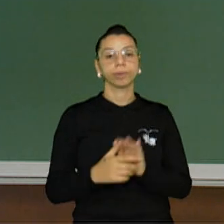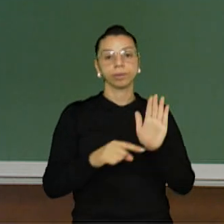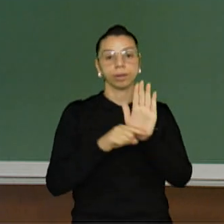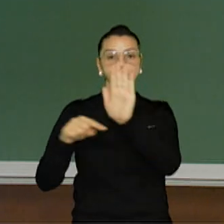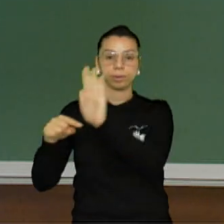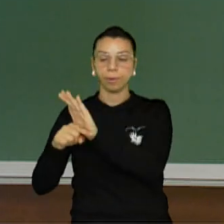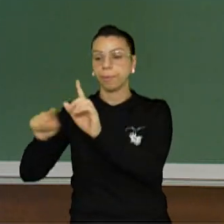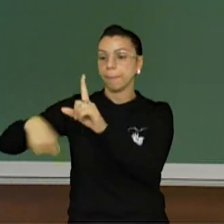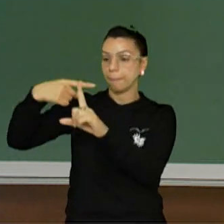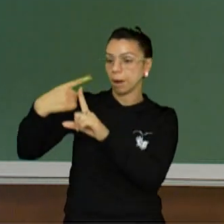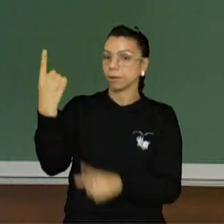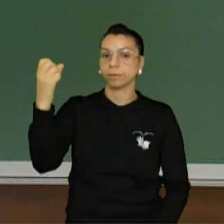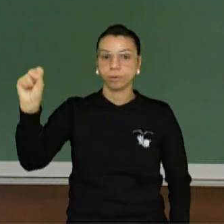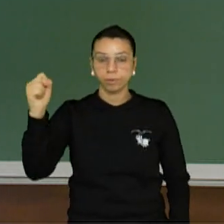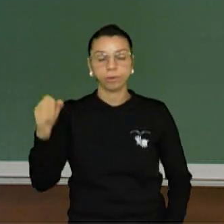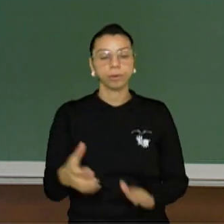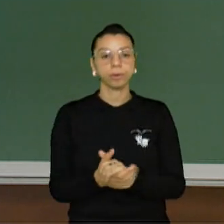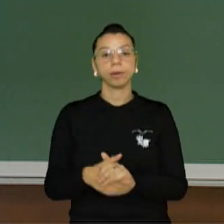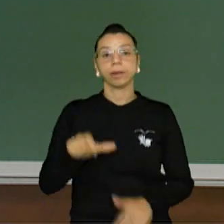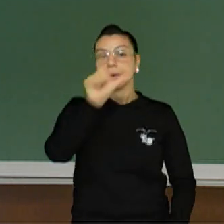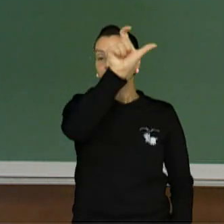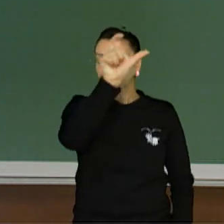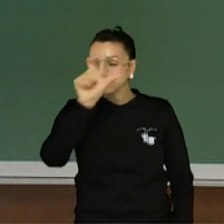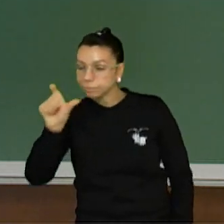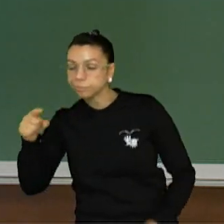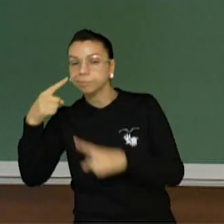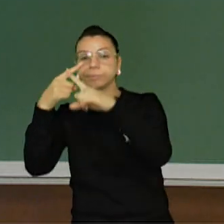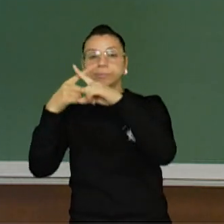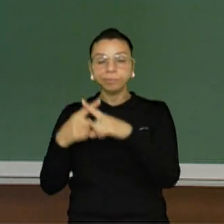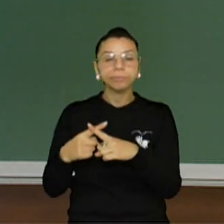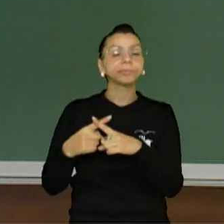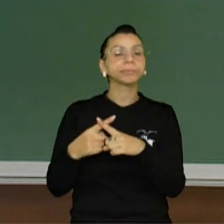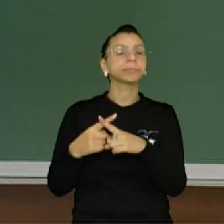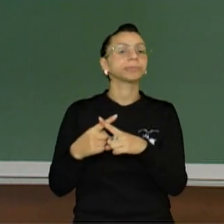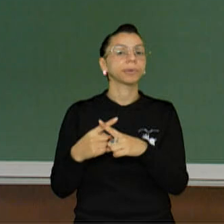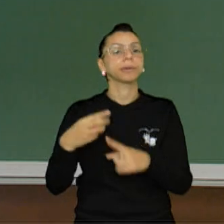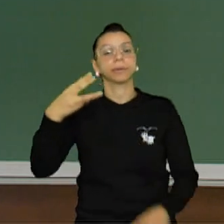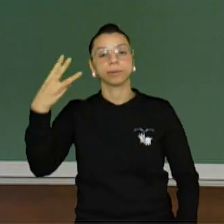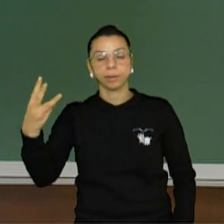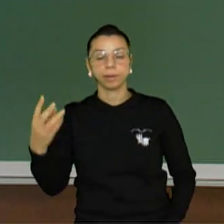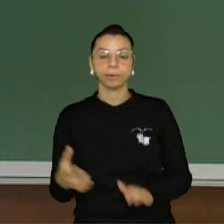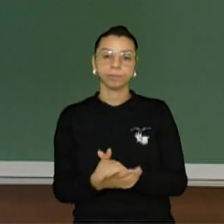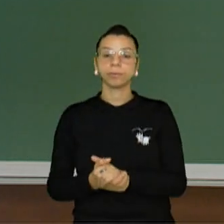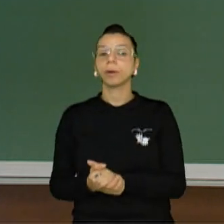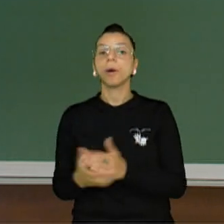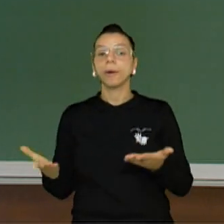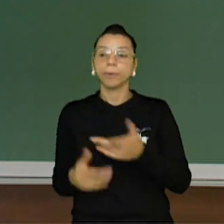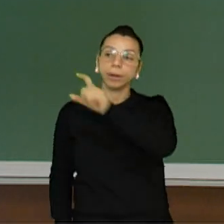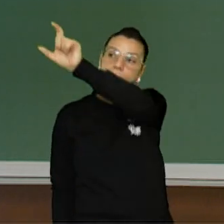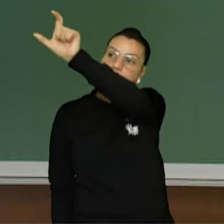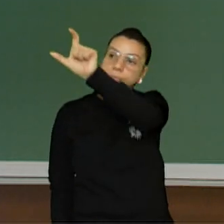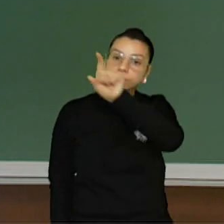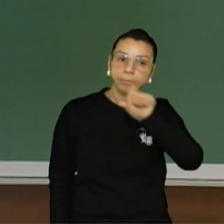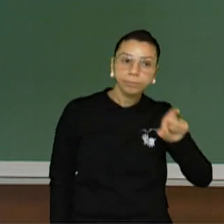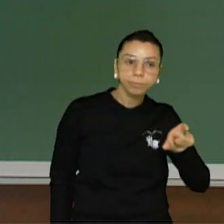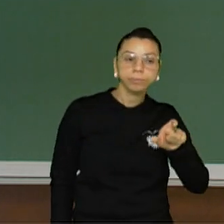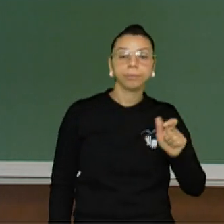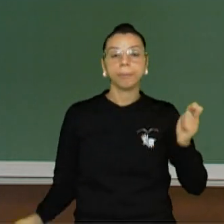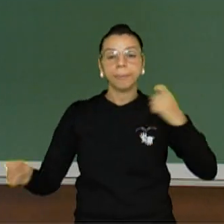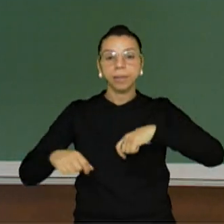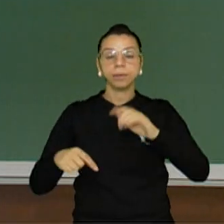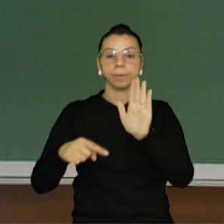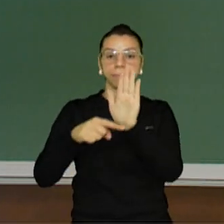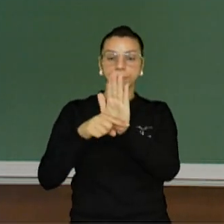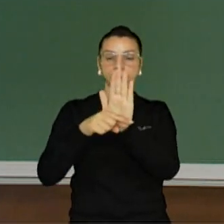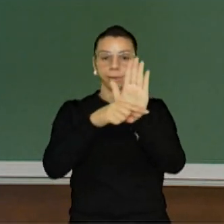Aqui, multiplicação, 3. Quando volta, volta menos. Lembra disso? Estou voltando agora. O joguinho de sinal,